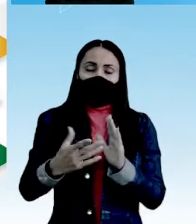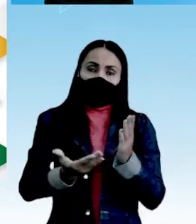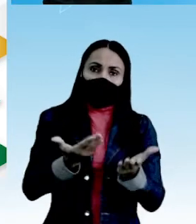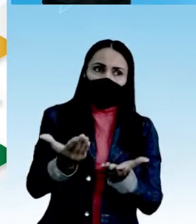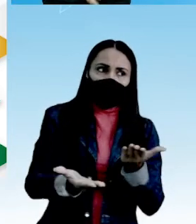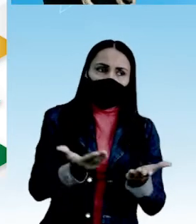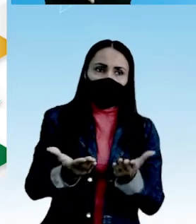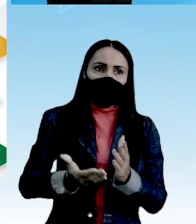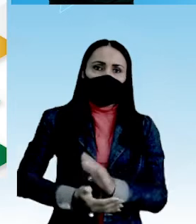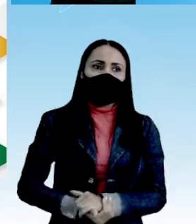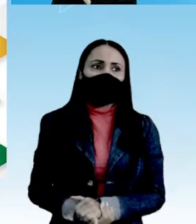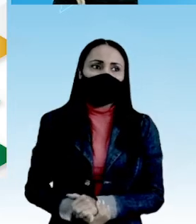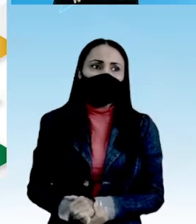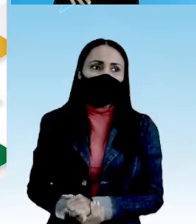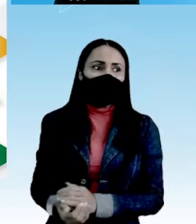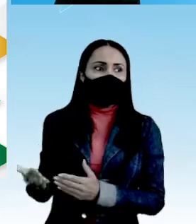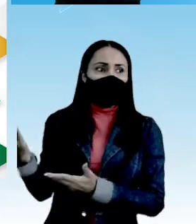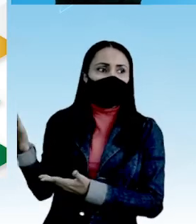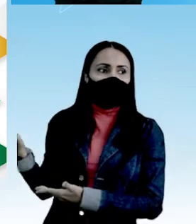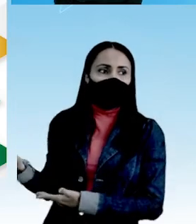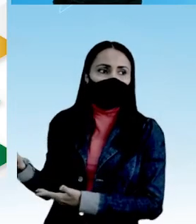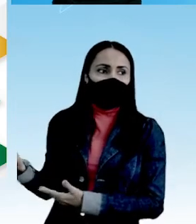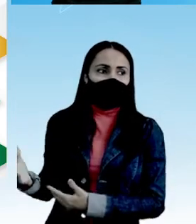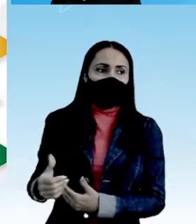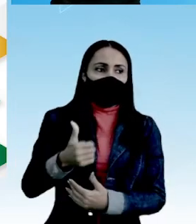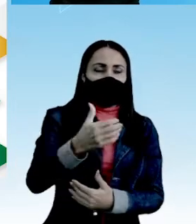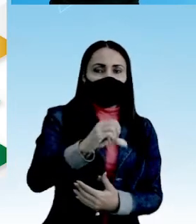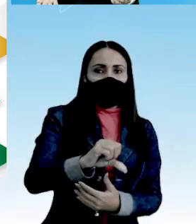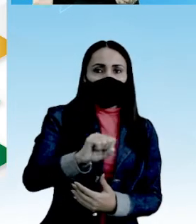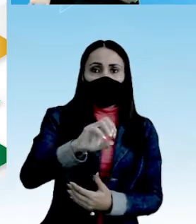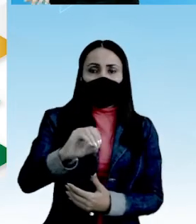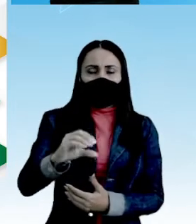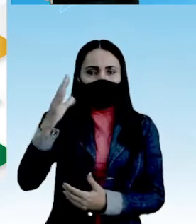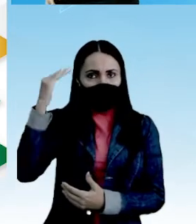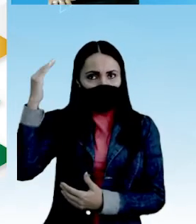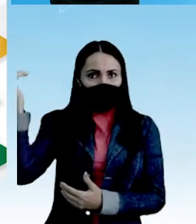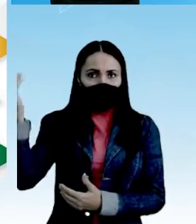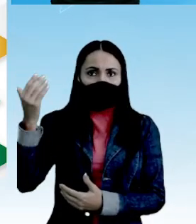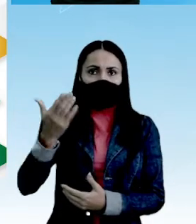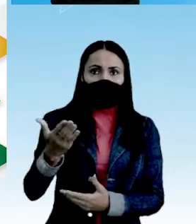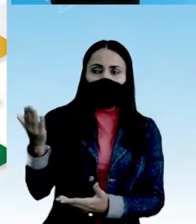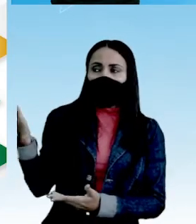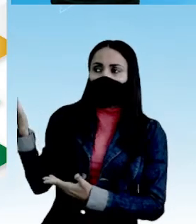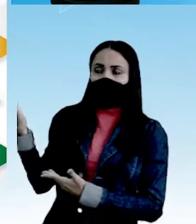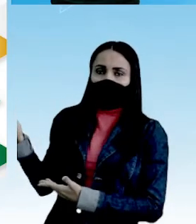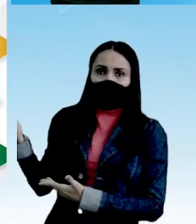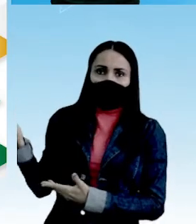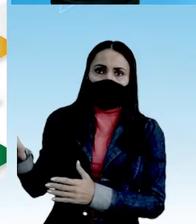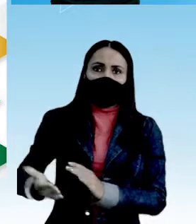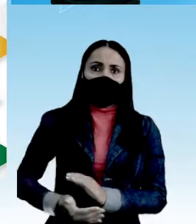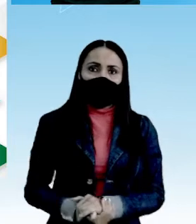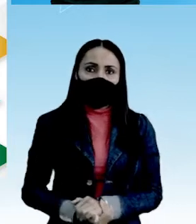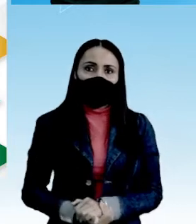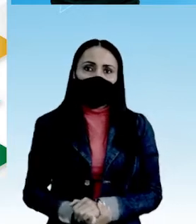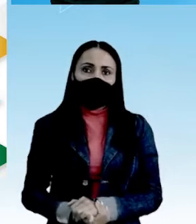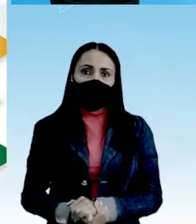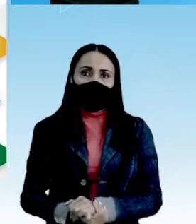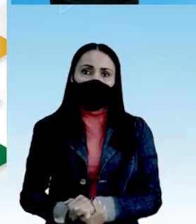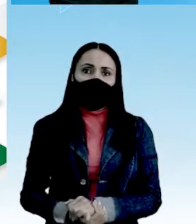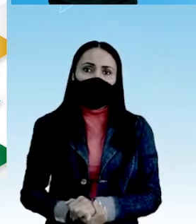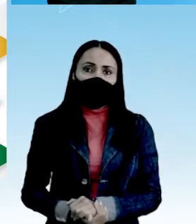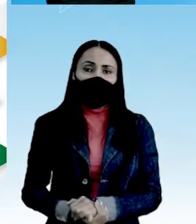contribuição. Aí John Lennon, 1980, porque é uma das músicas mais famosas de John Lennon, né, que é a Imagine, né, aquela Imagine all